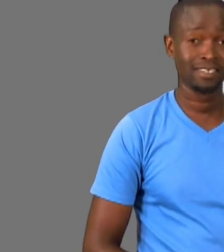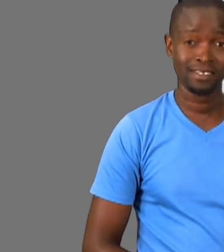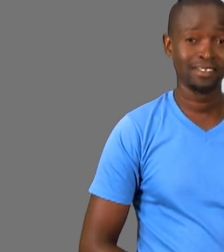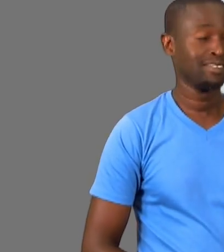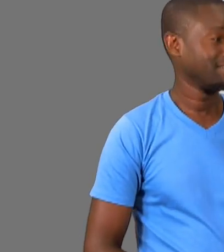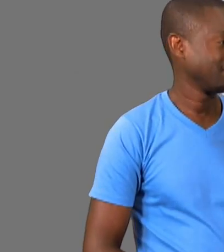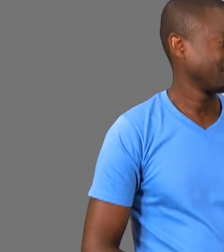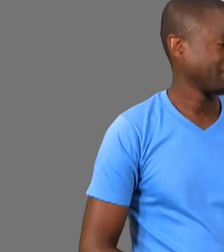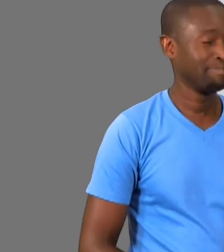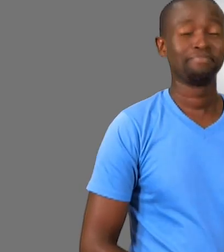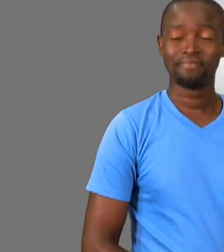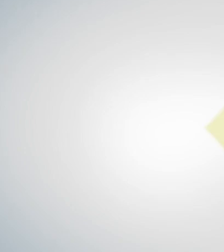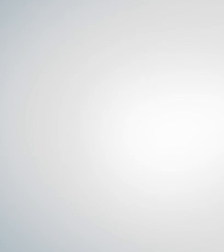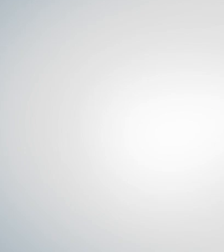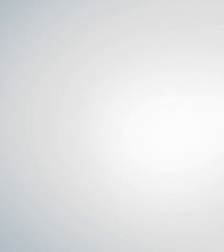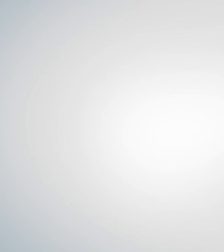Bem-vindo!